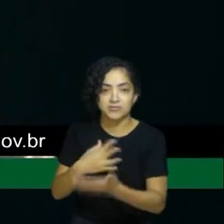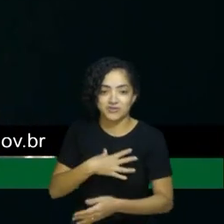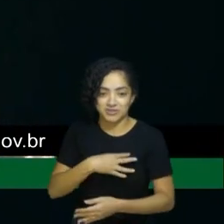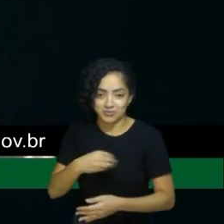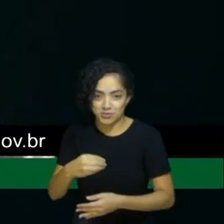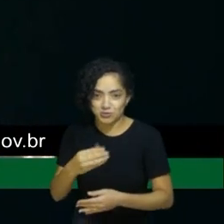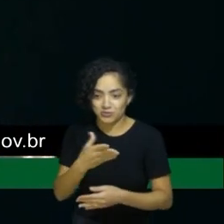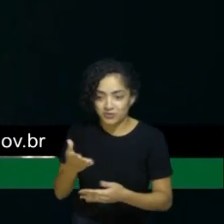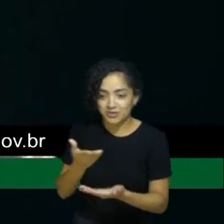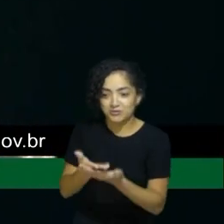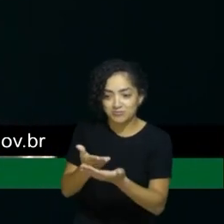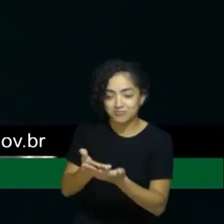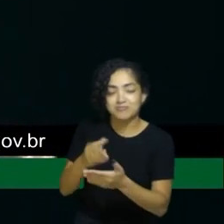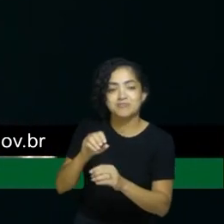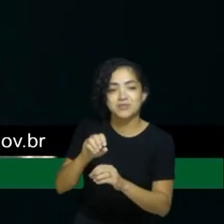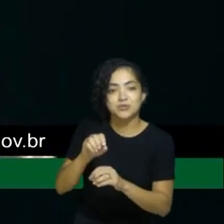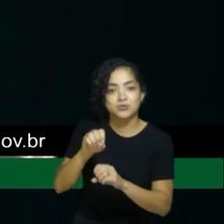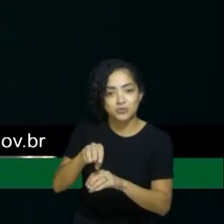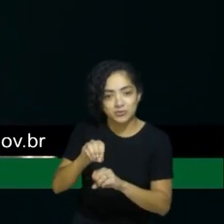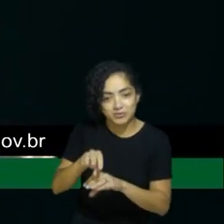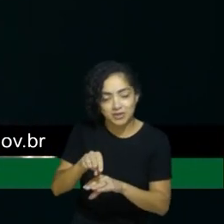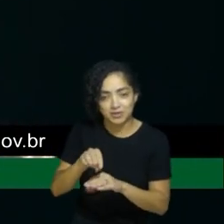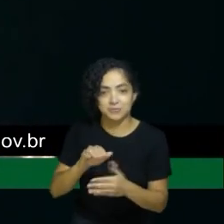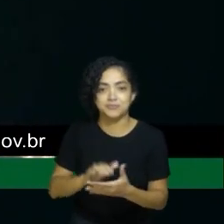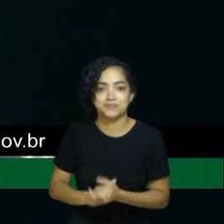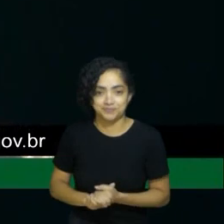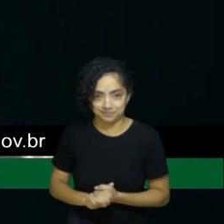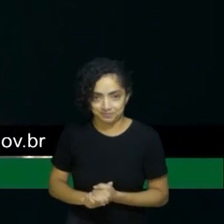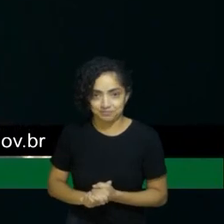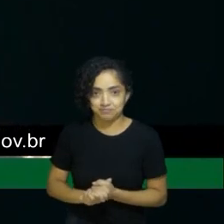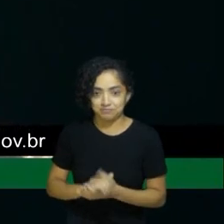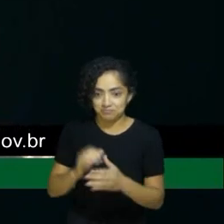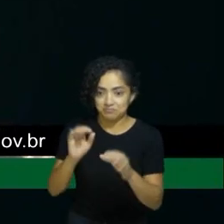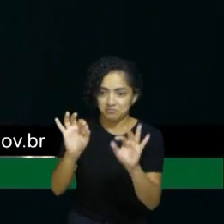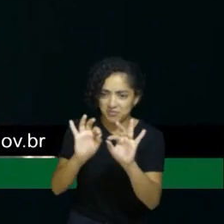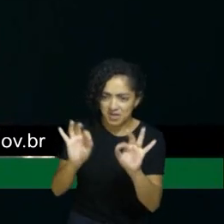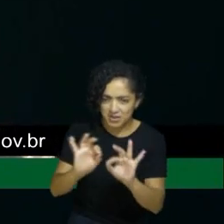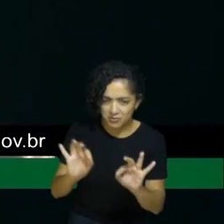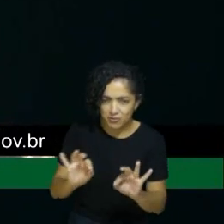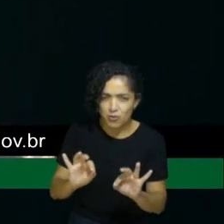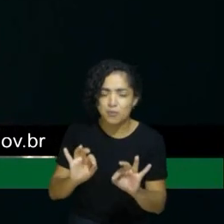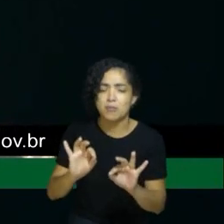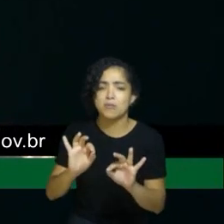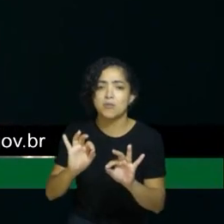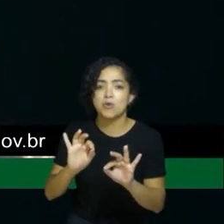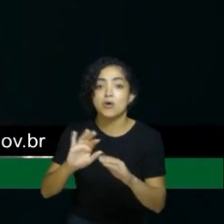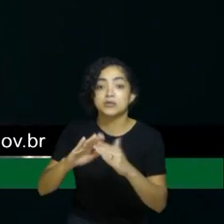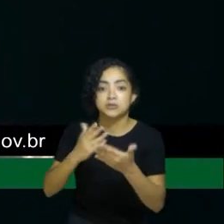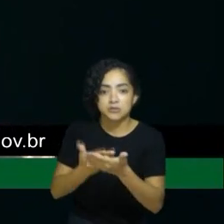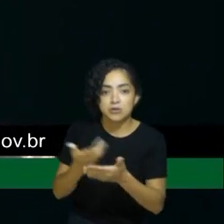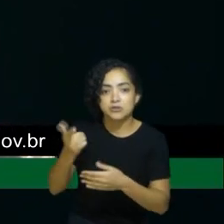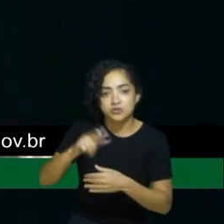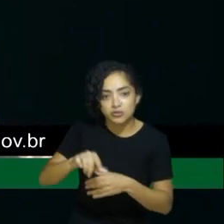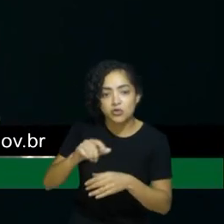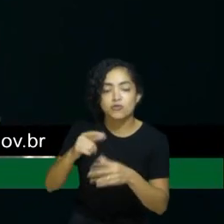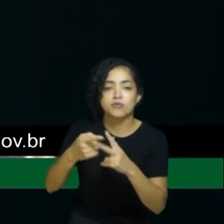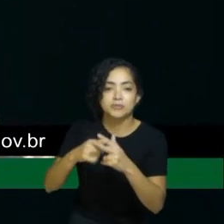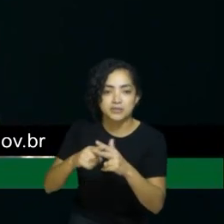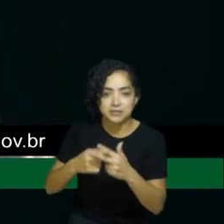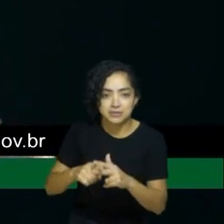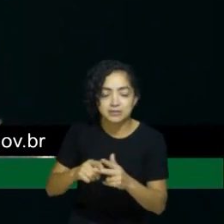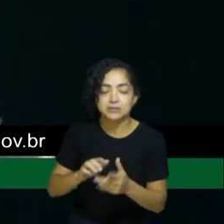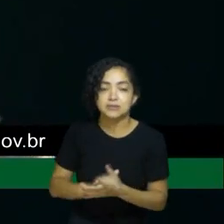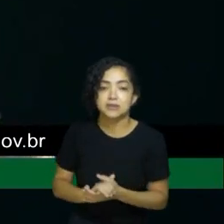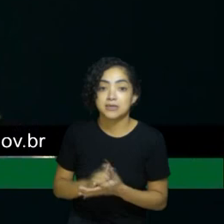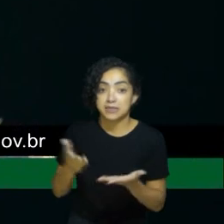que o prefeito Napoleão, na época o prefeito Napoleão, reformou totalmente aquela escola, mas já está precisando de novo, viu, Napoleão? E